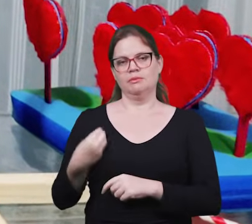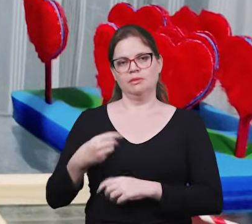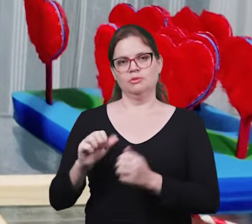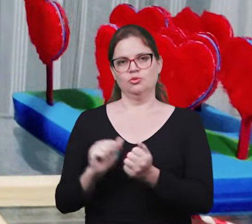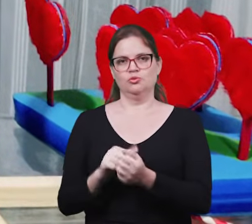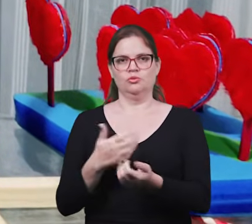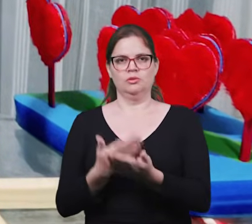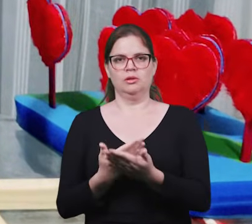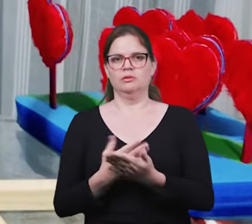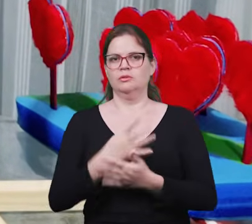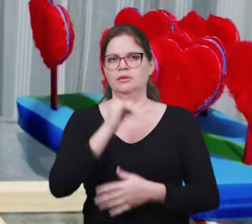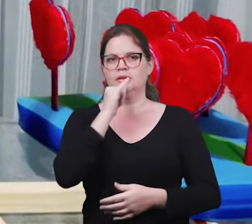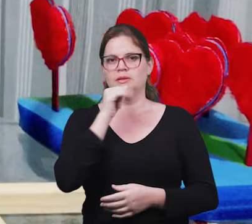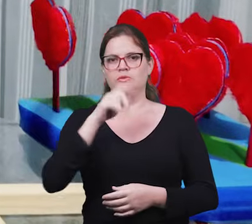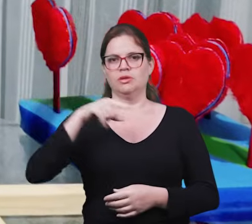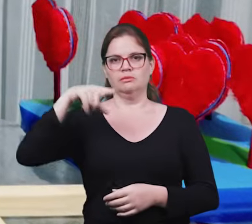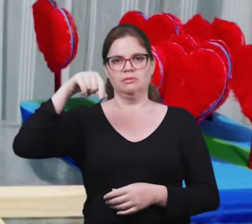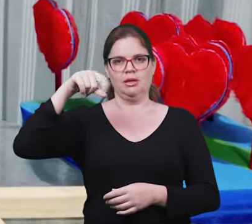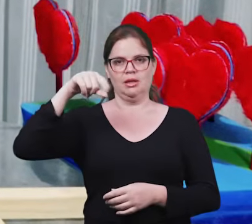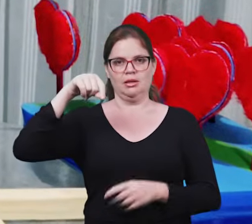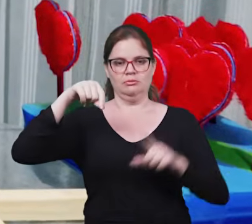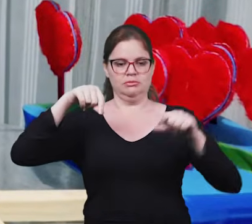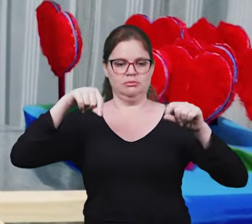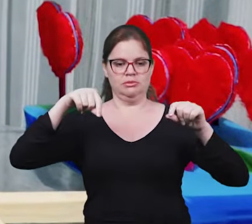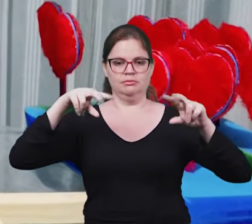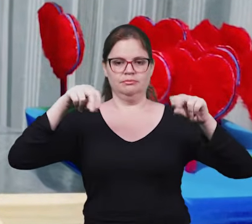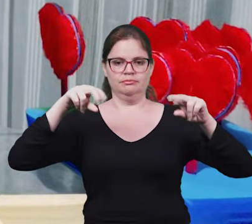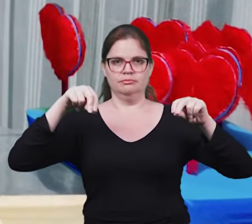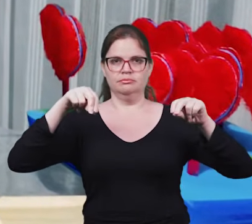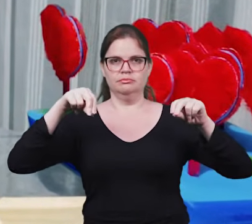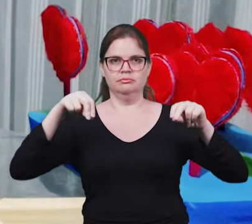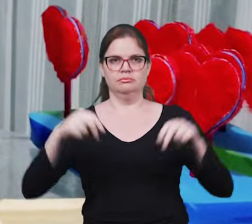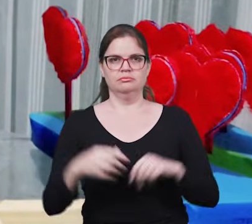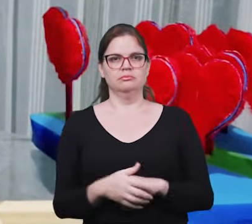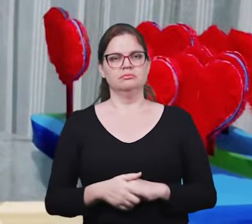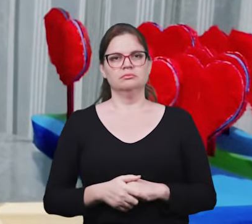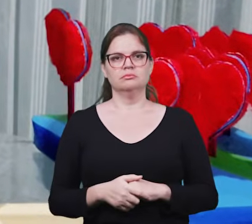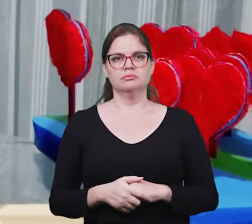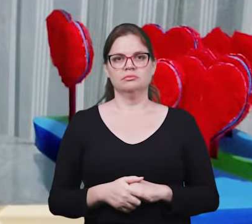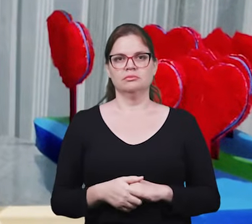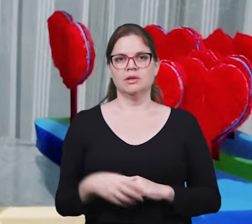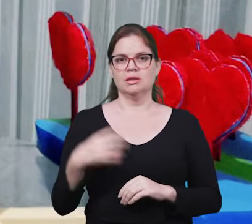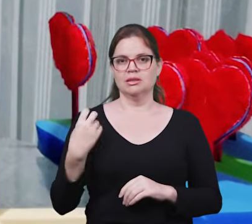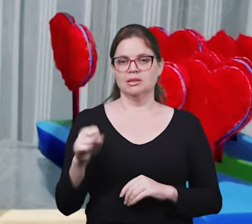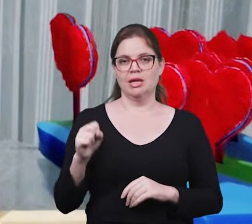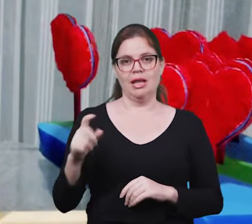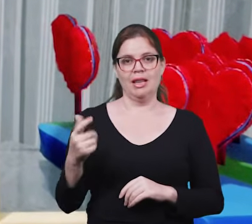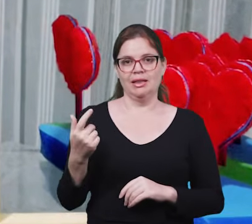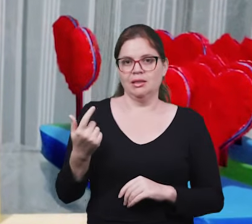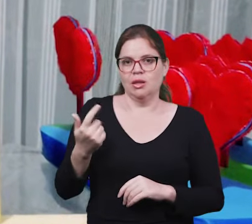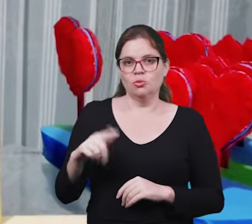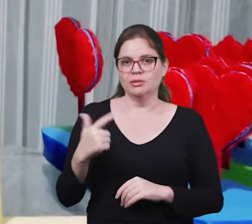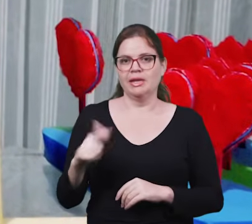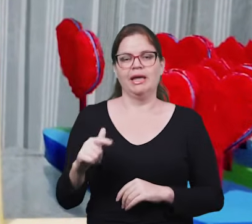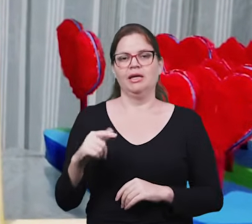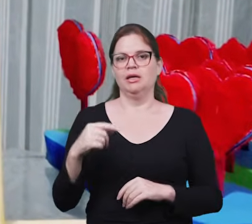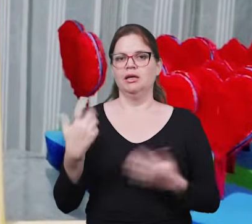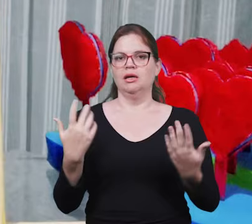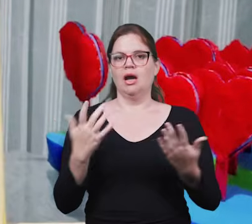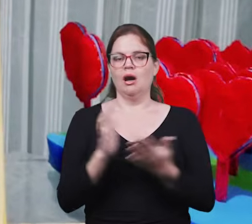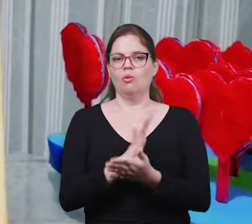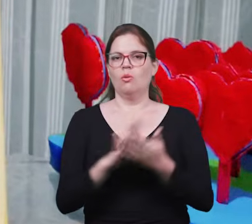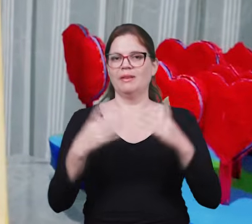aula. Por exemplo, usando pegadorzinhos. Se ela não tiver alguma dificuldade motora, algumas